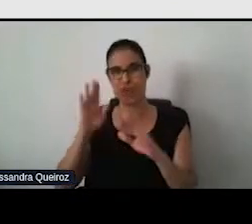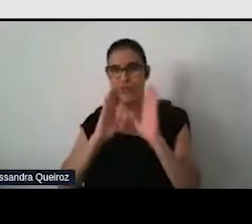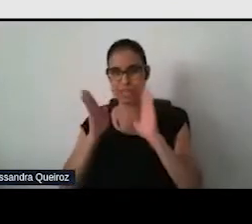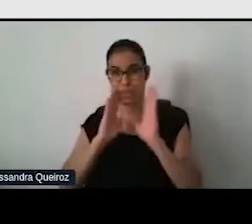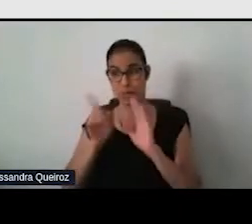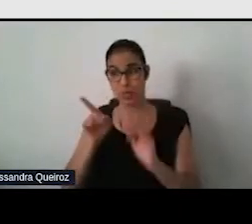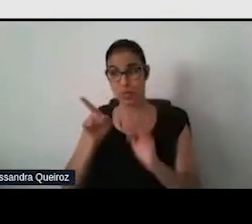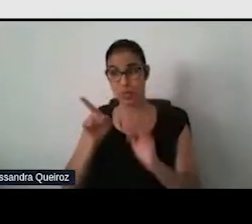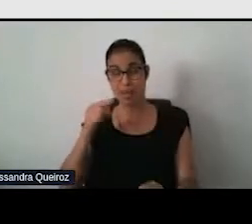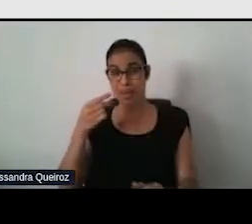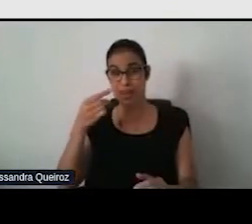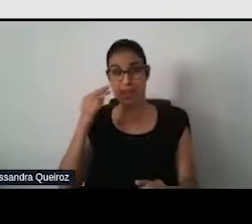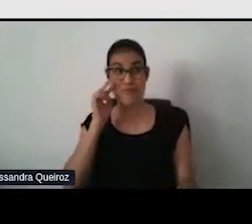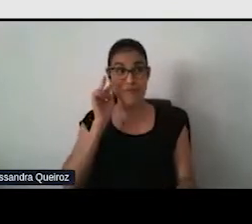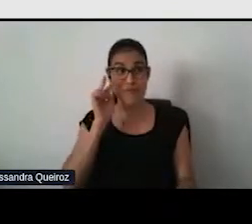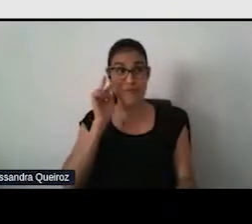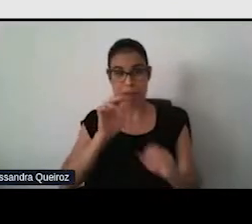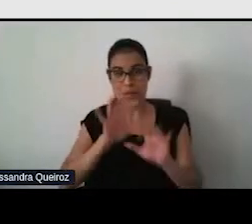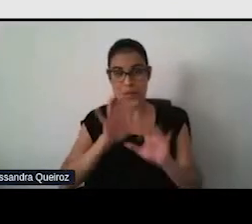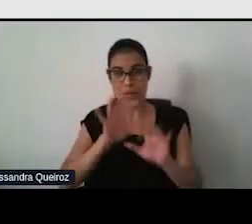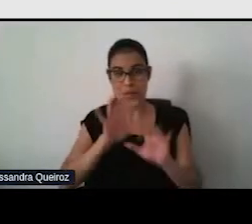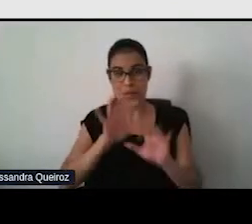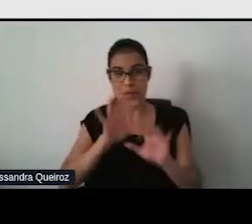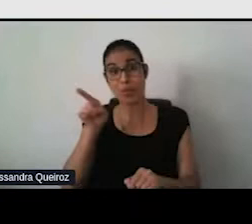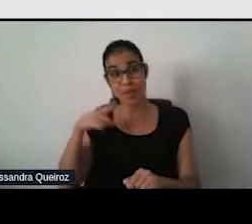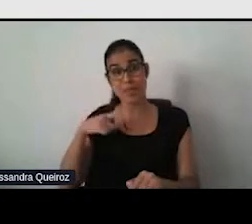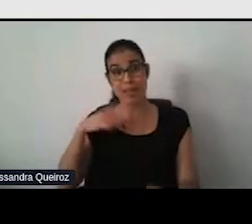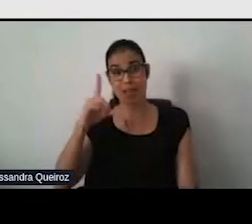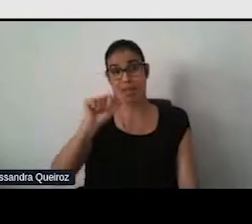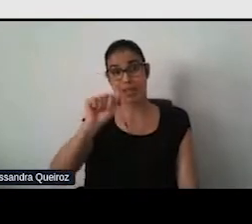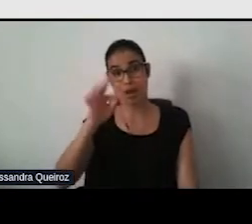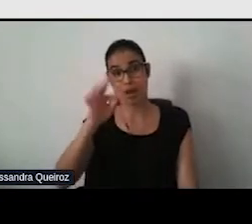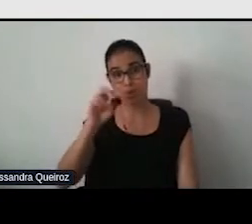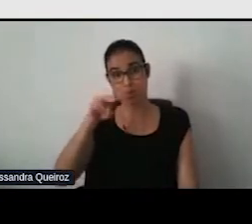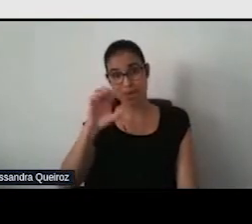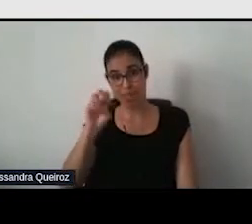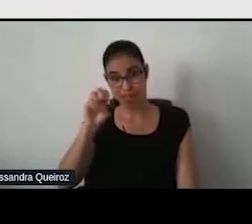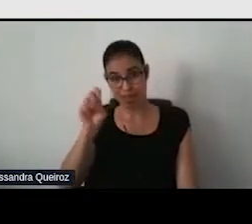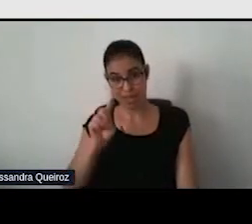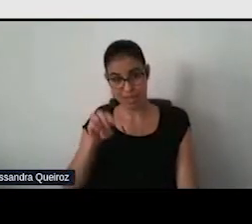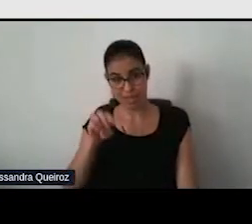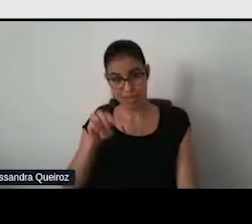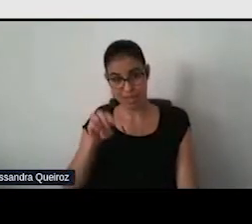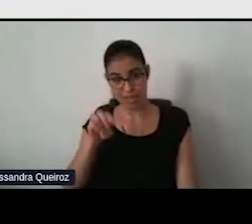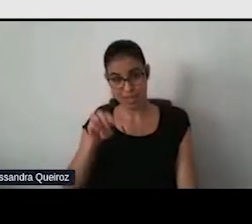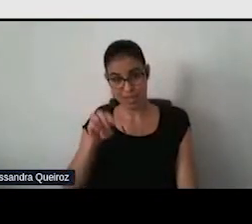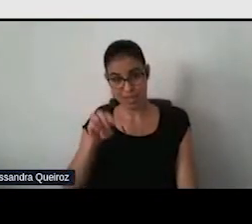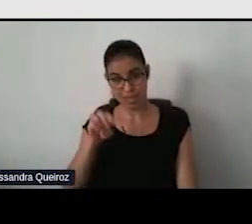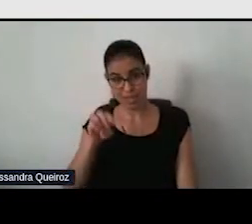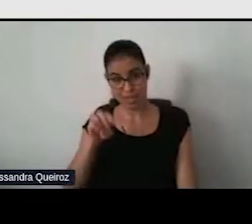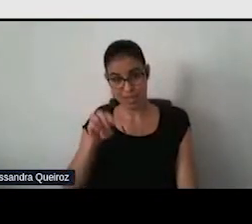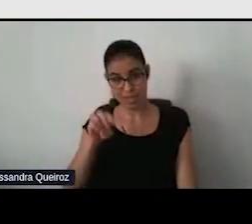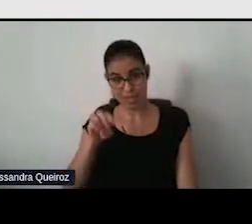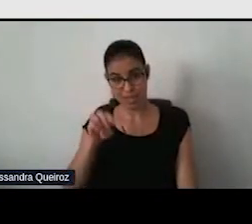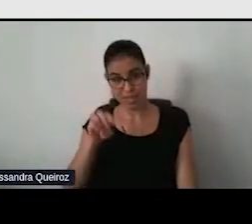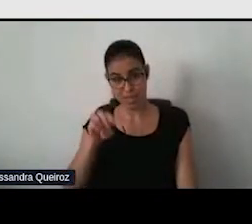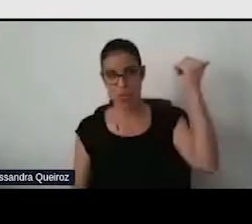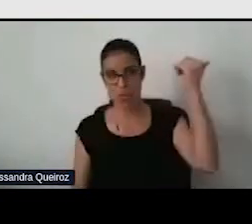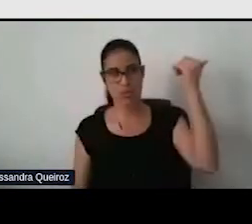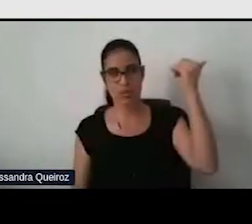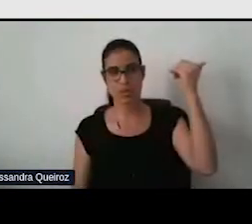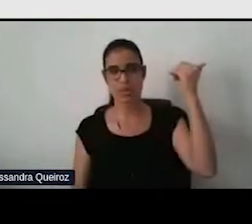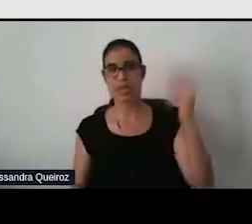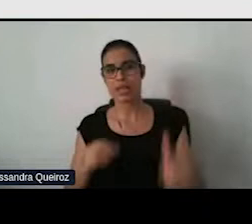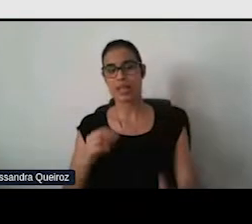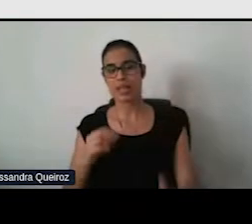azul para a cor do Facebook. Para curiosidade, outros famosos que também são daltônicos, o Keanu Reeves,